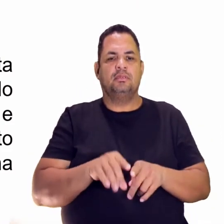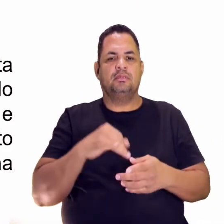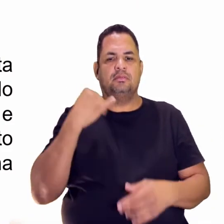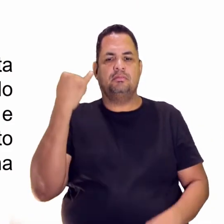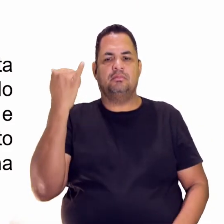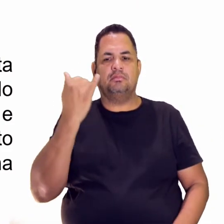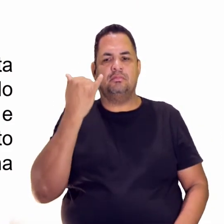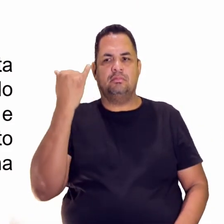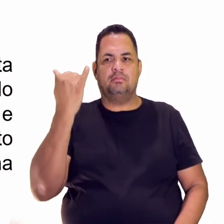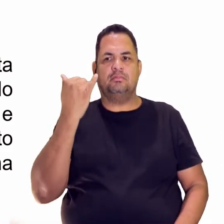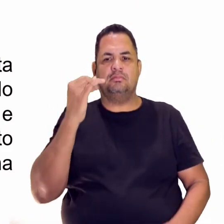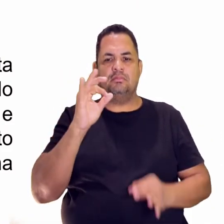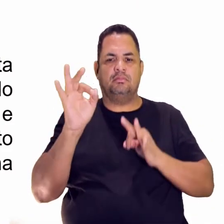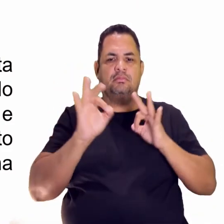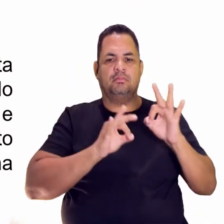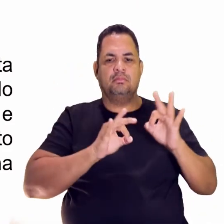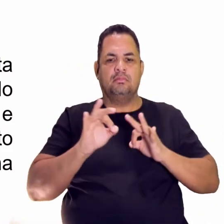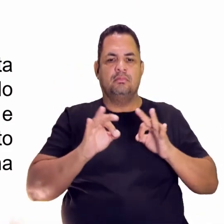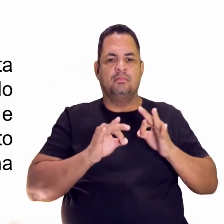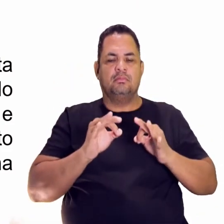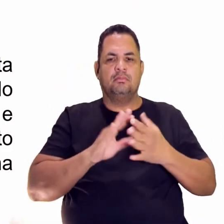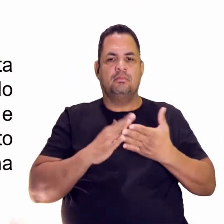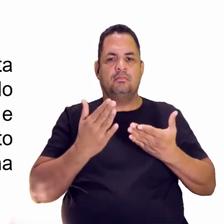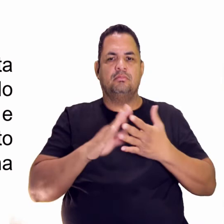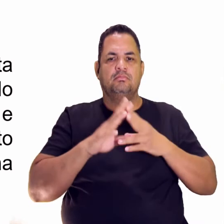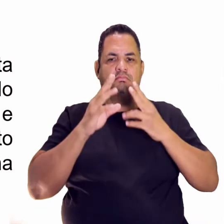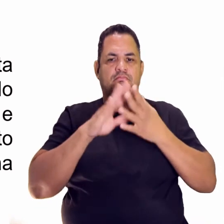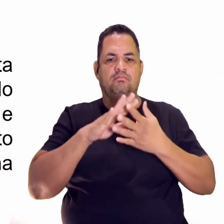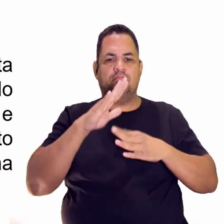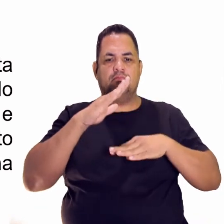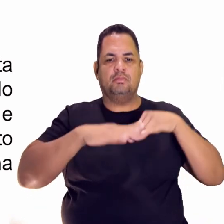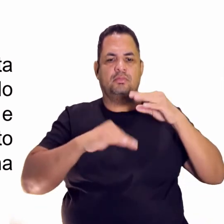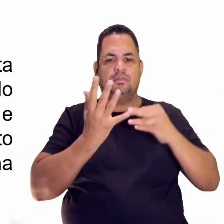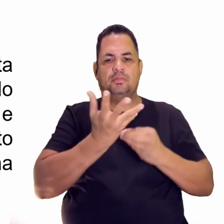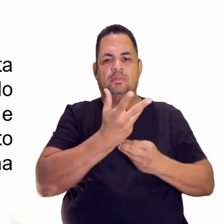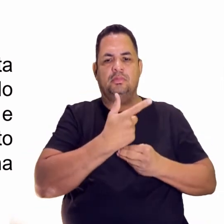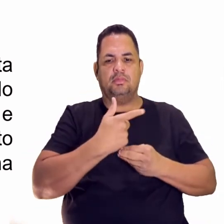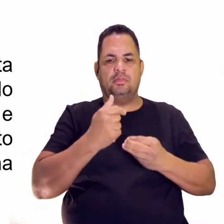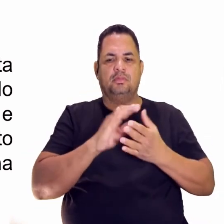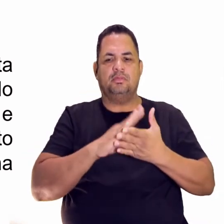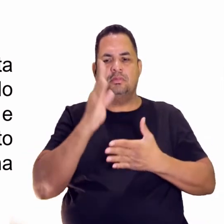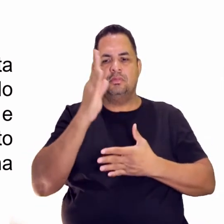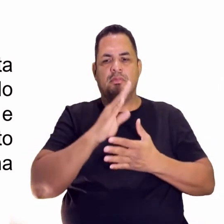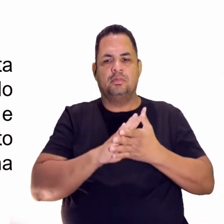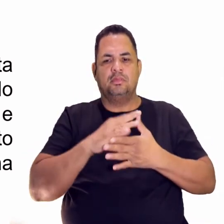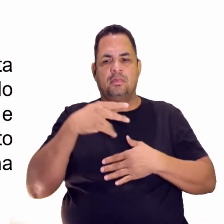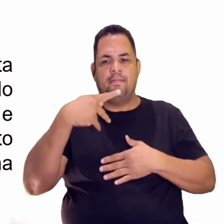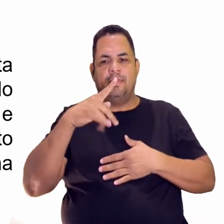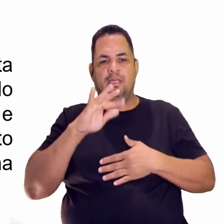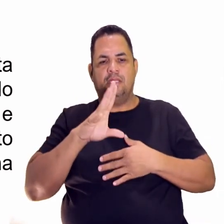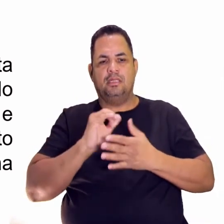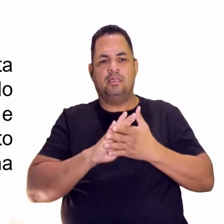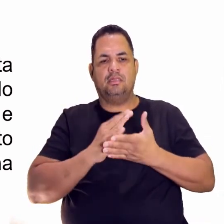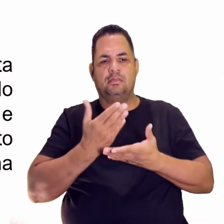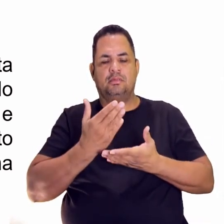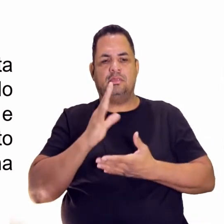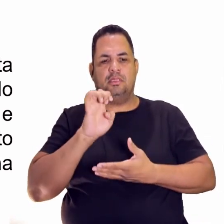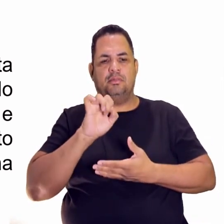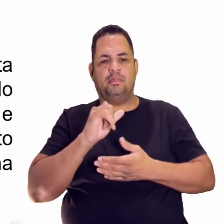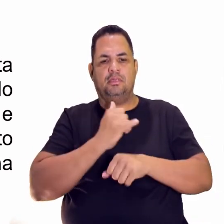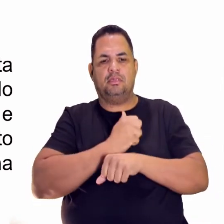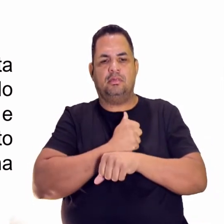importante, com performance, é uma artista visual brasileira, perita criminal e também que usa a sua